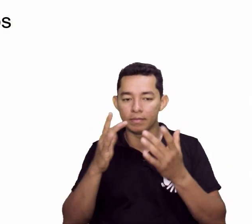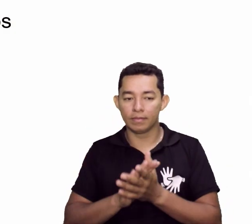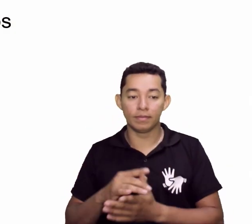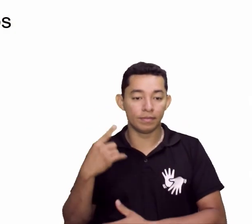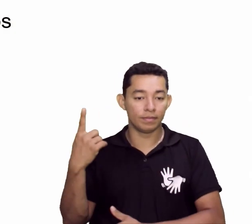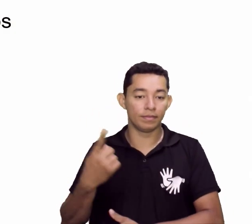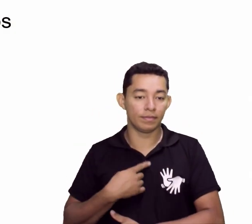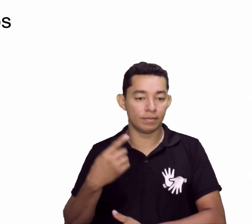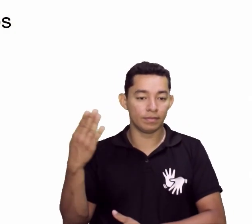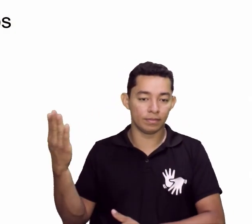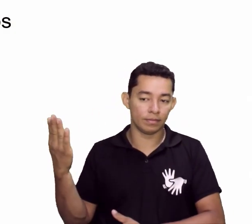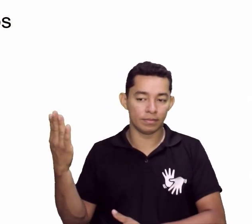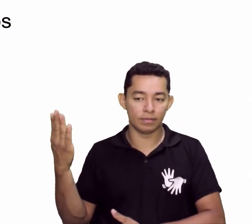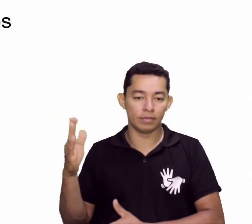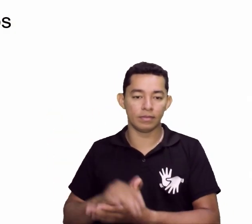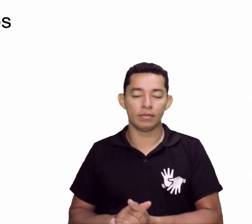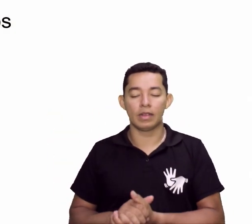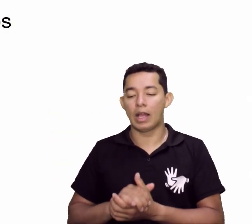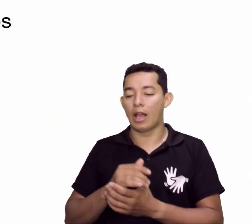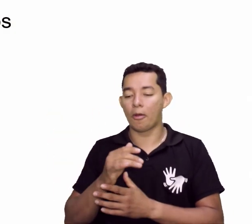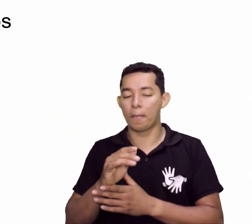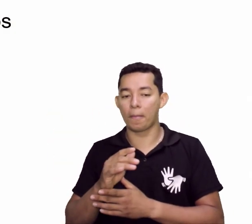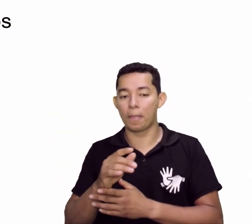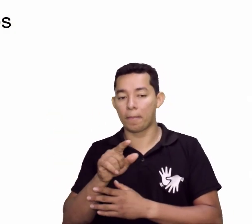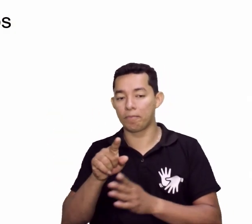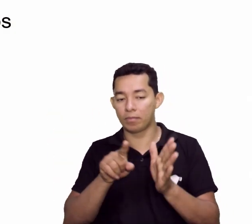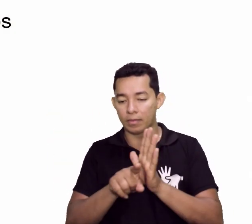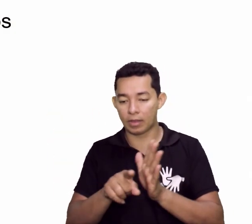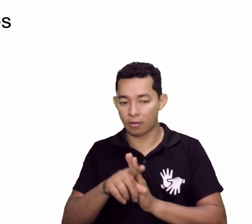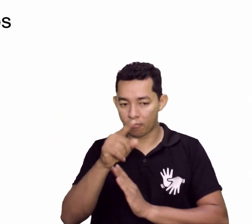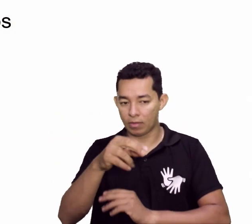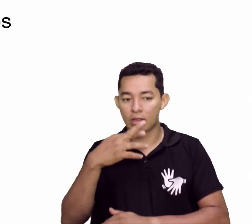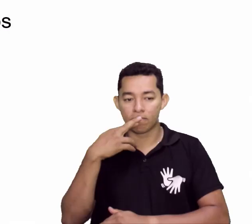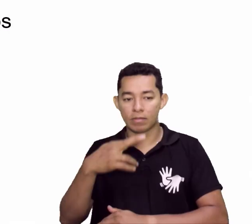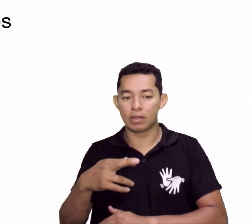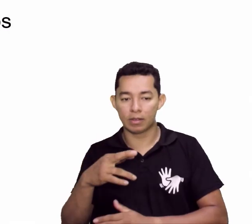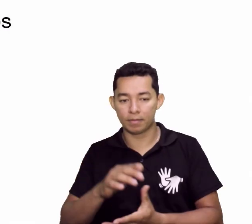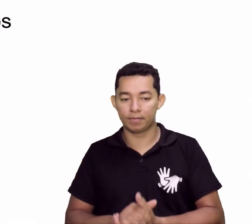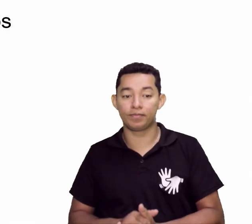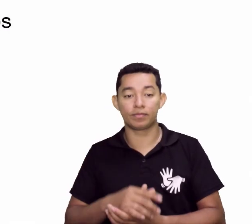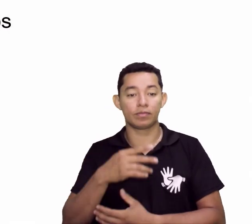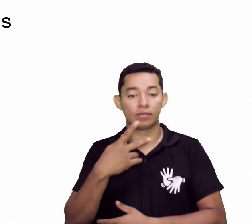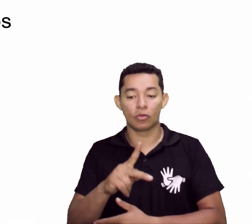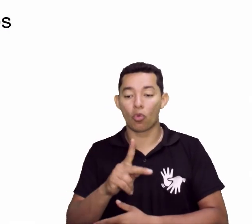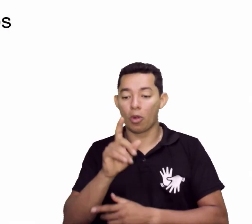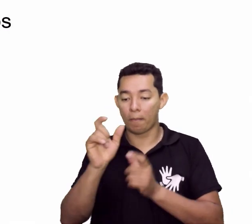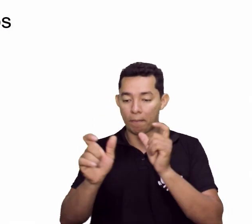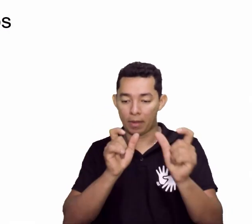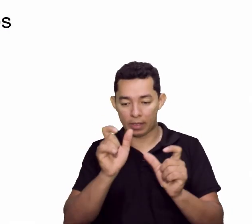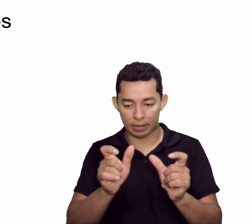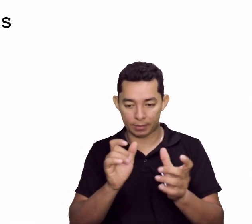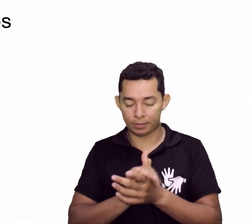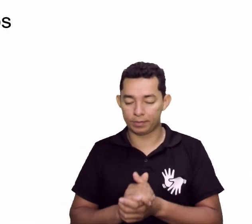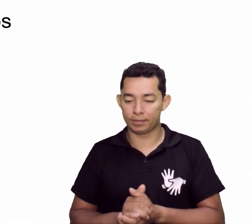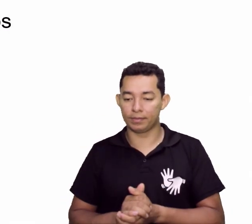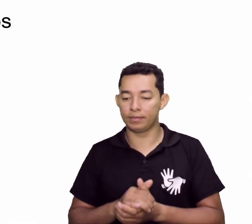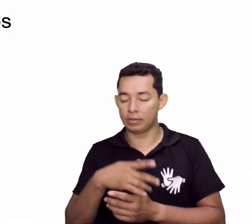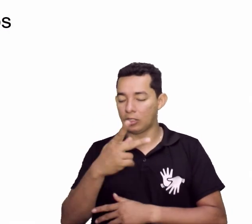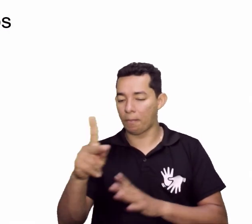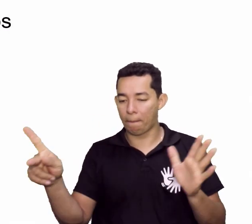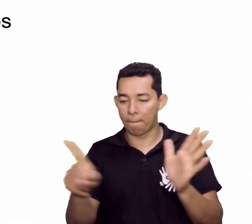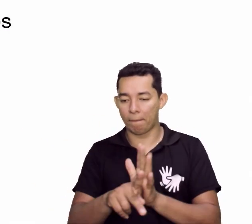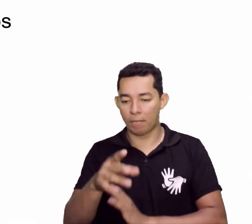questão, né? Uma questão discursiva, que você vai dar a sua resposta com suas palavras, né? Com seu próprio